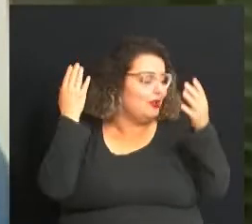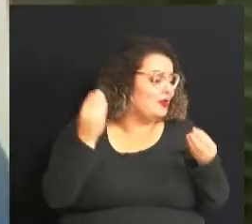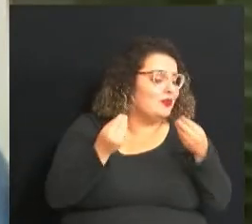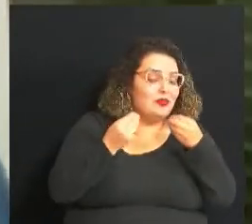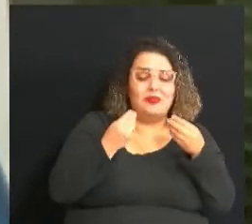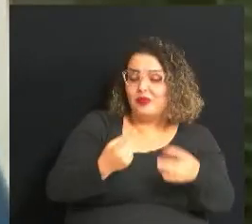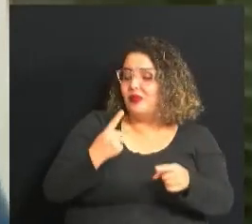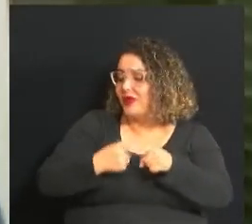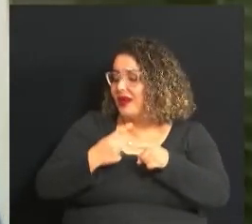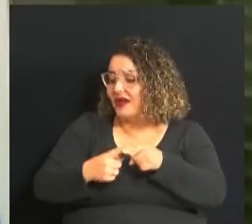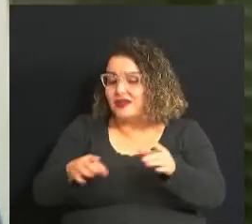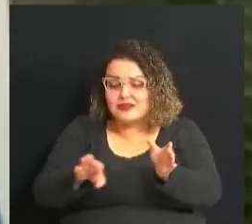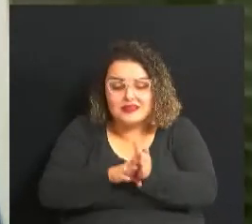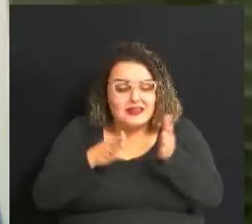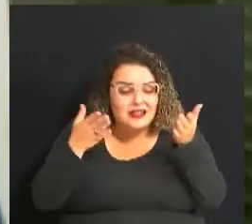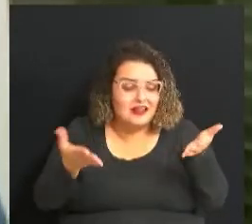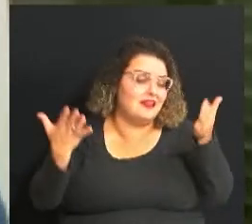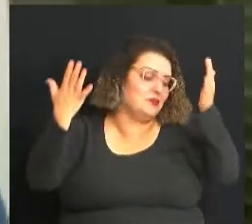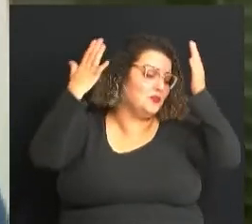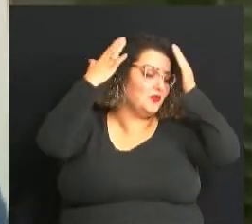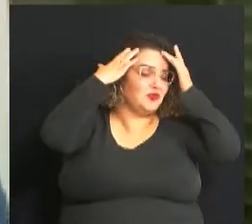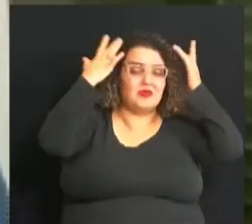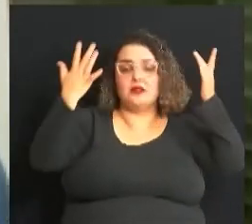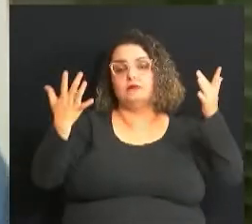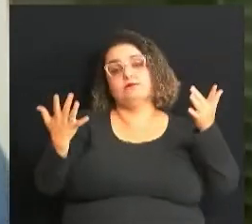né? Tanta gente